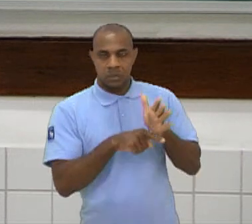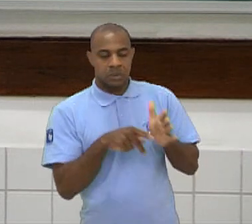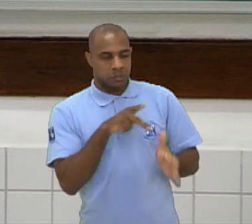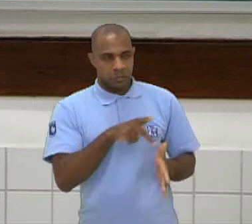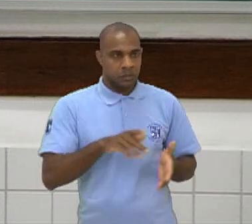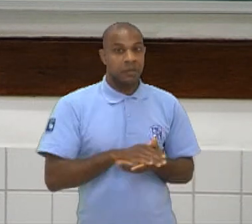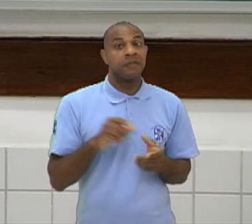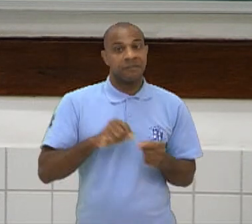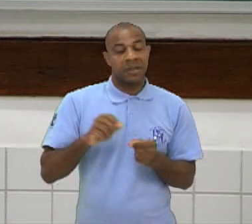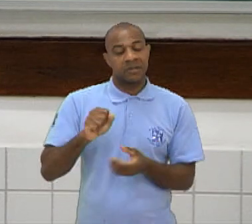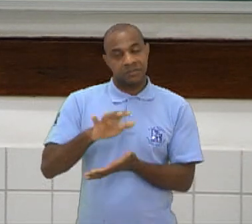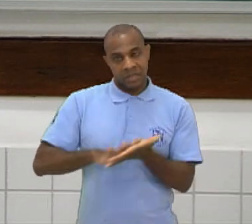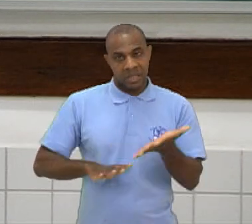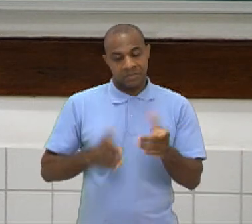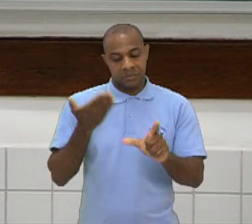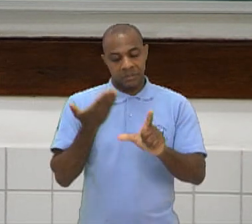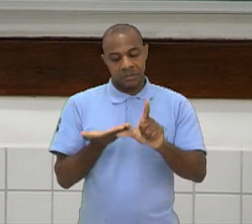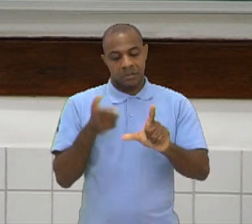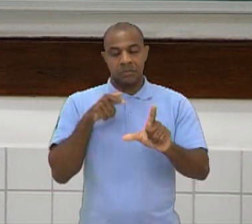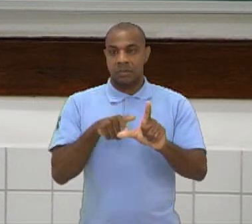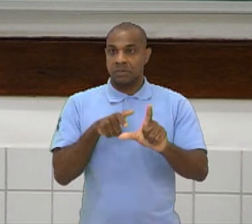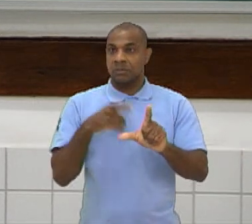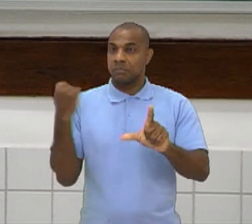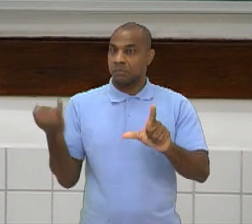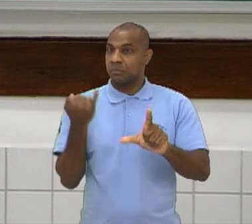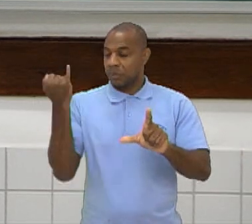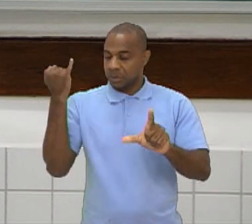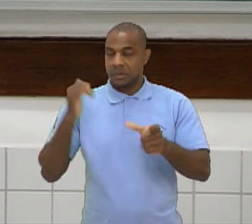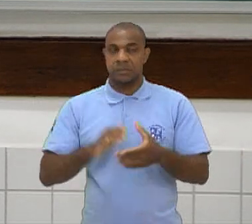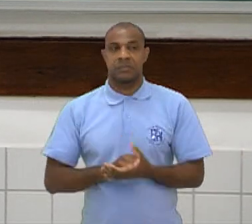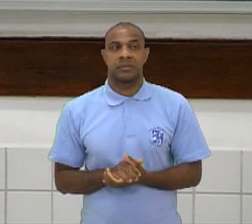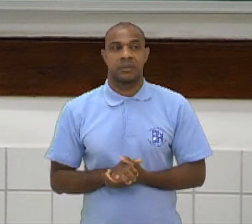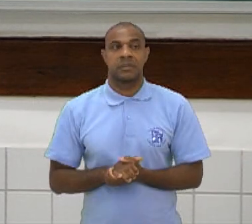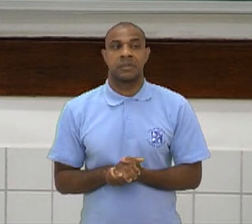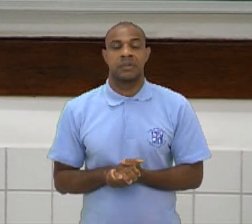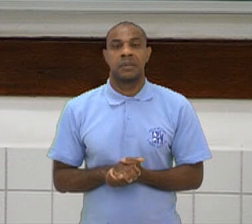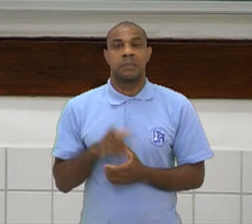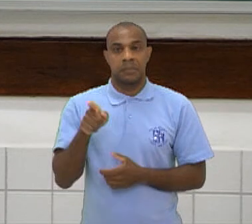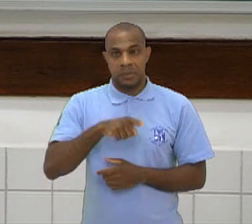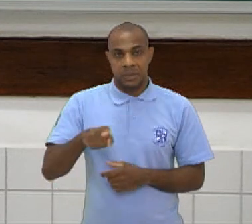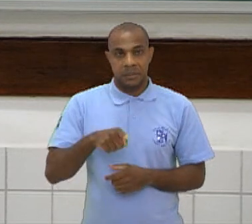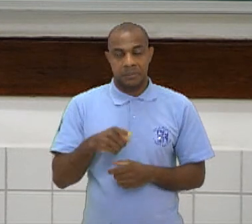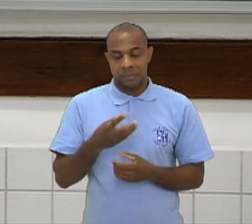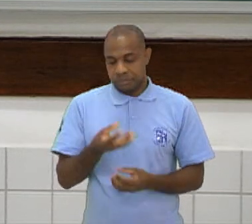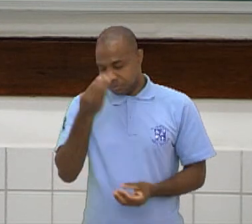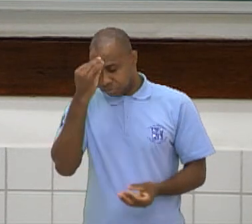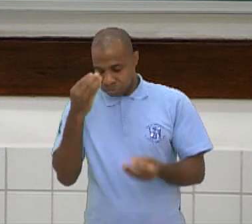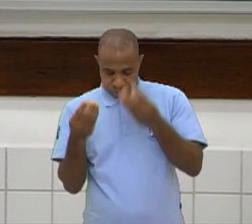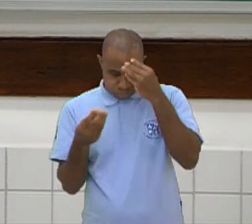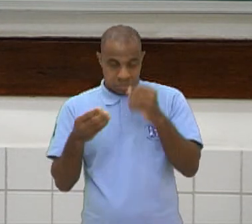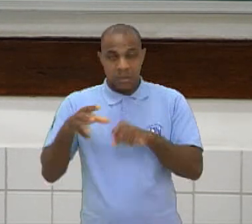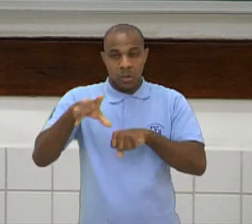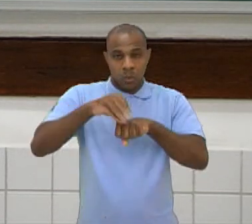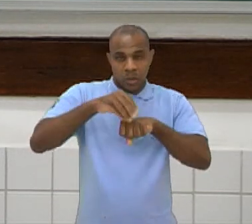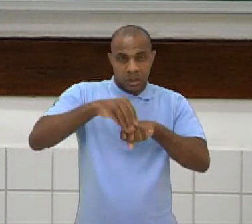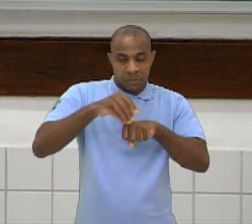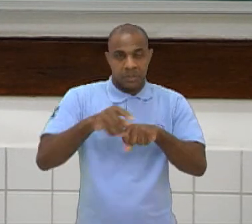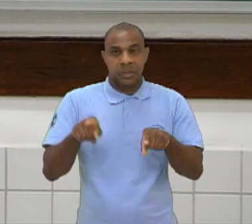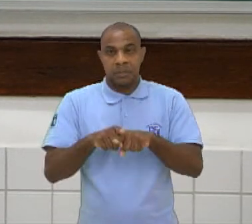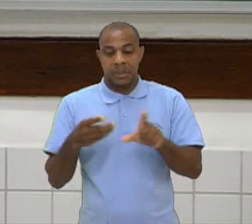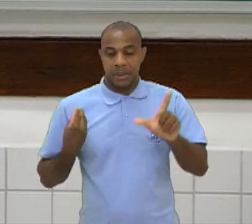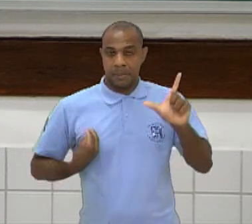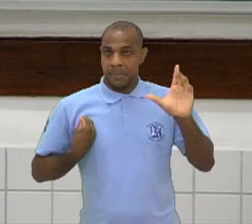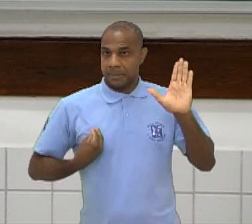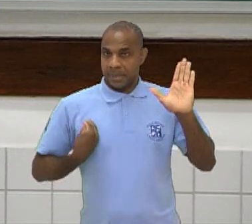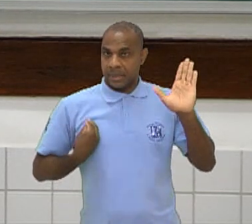Classroom, tá? Eu sei que a professora às vezes deixa de dar esse recadinho aqui, mas é muito importante, né? Para você fixar seu conhecimento, para você confirmar a sua presença na